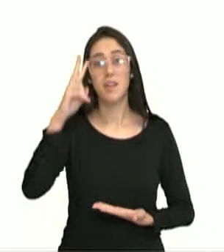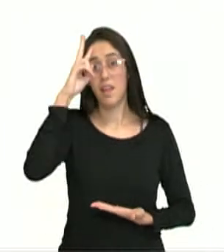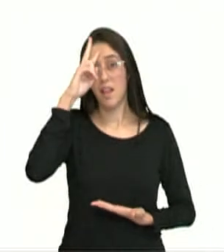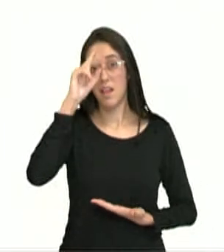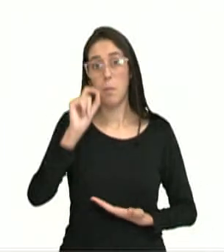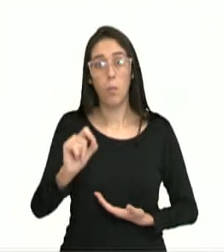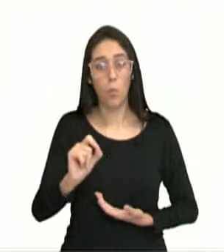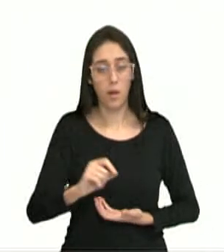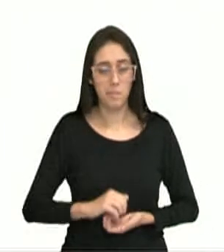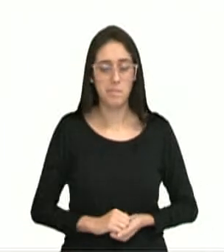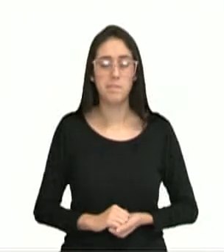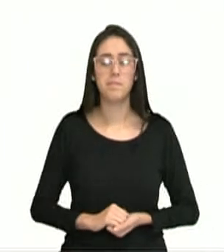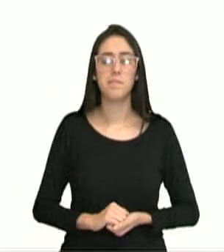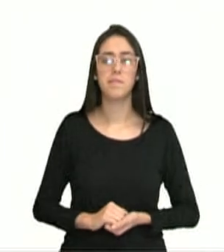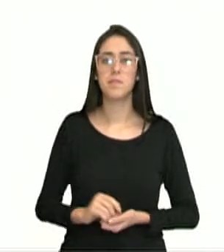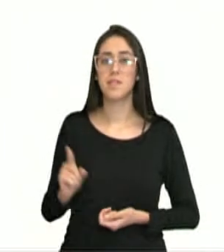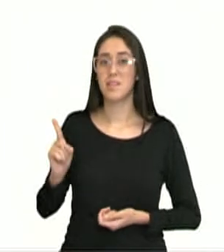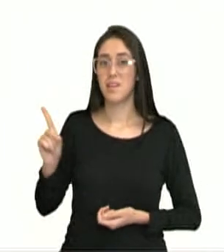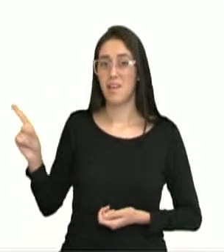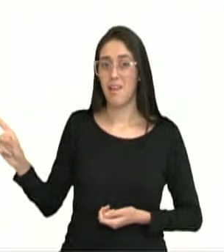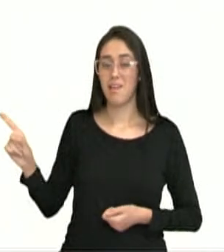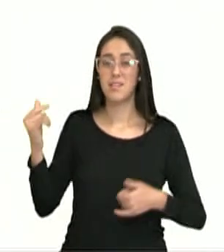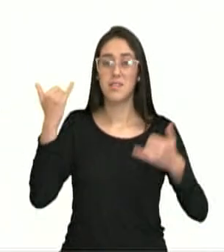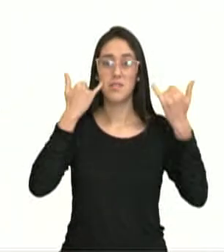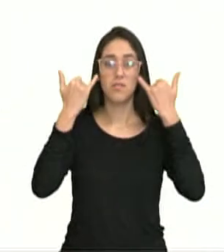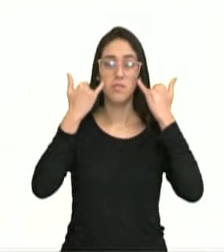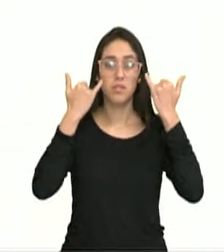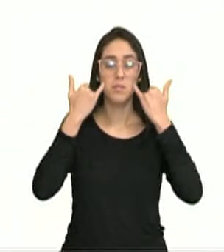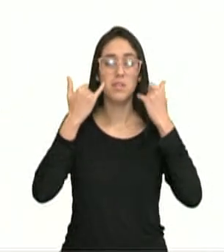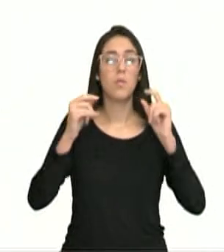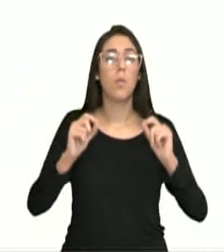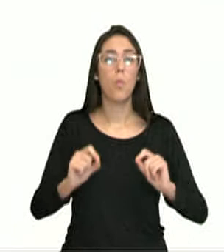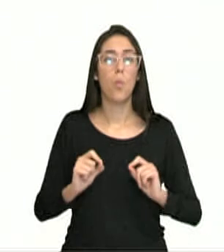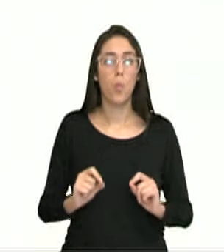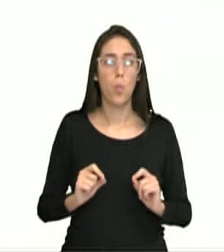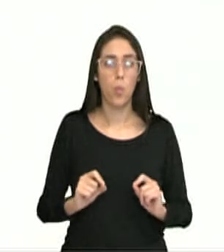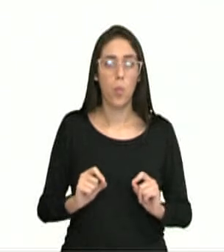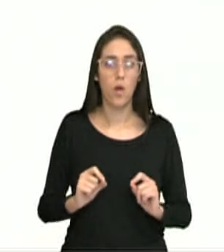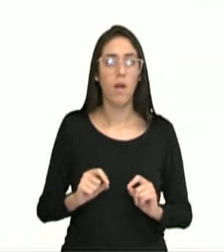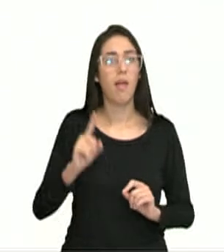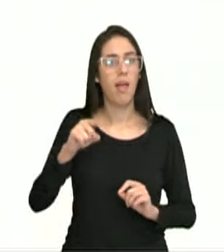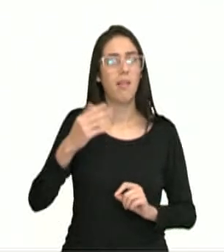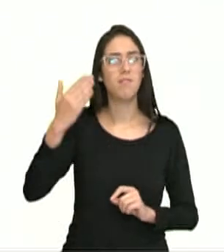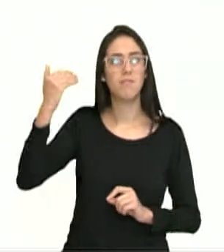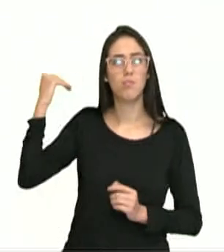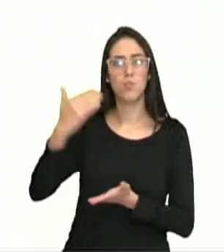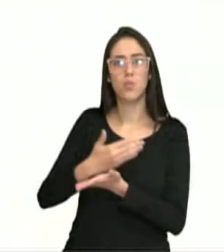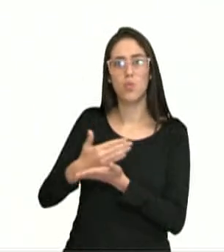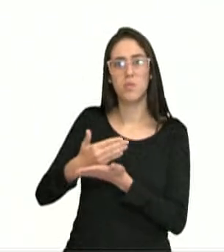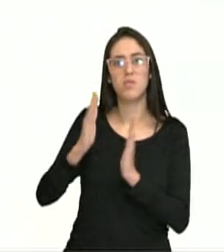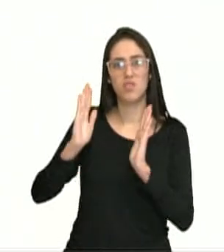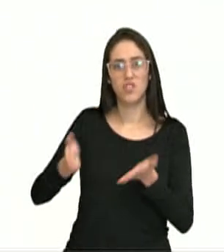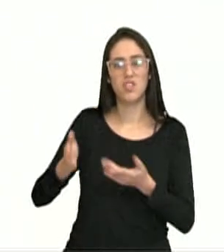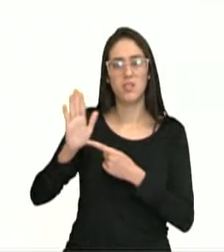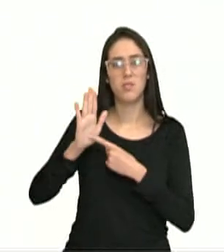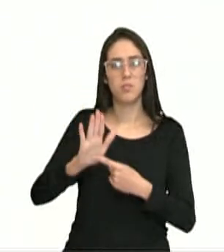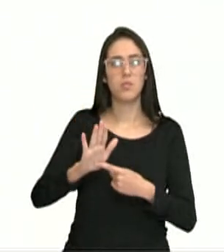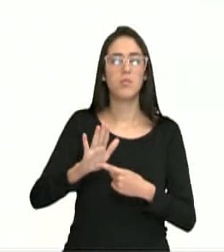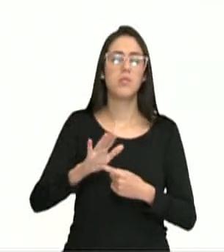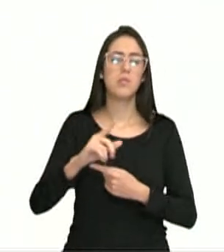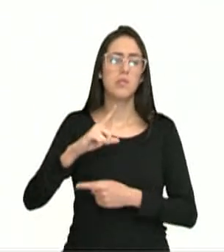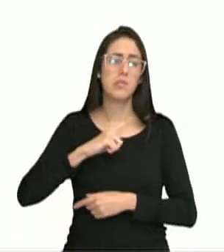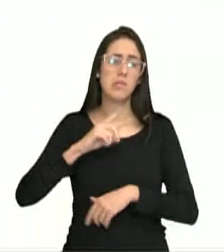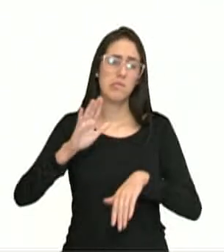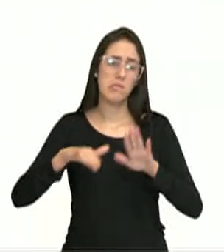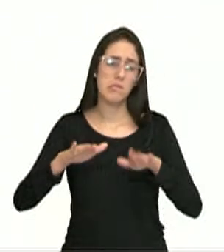que essas informações aqui, ele me deu lá no início. Um pouquinho mais de dificuldade,